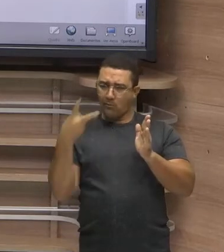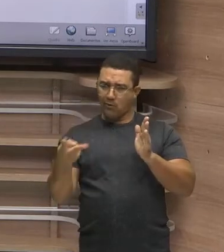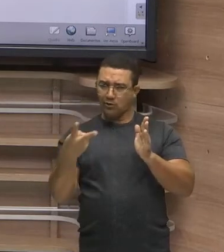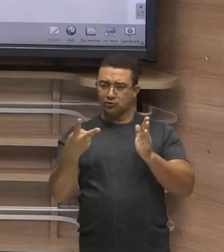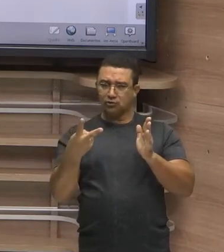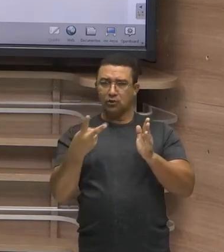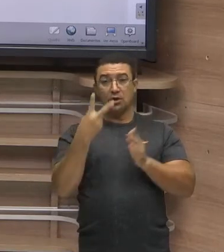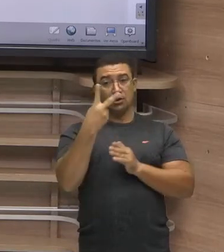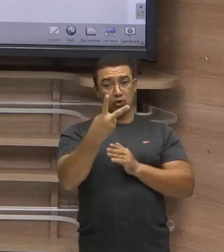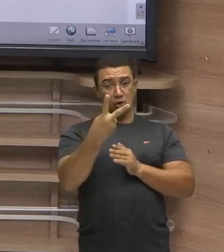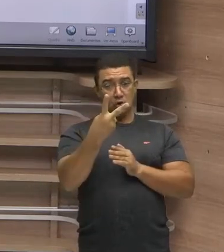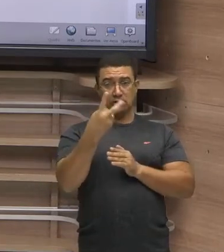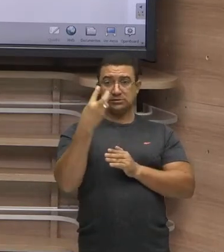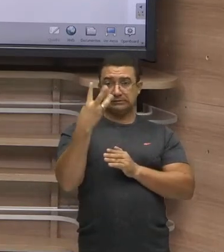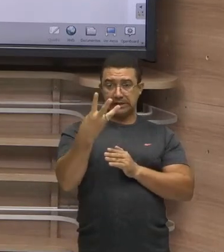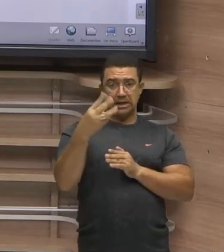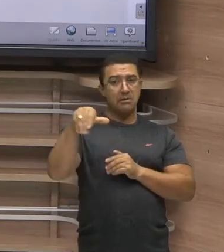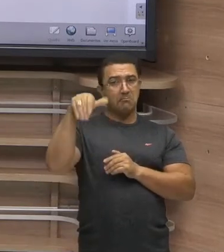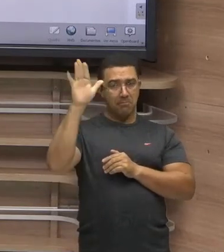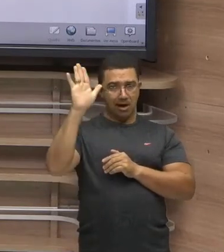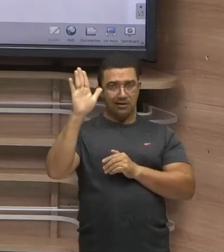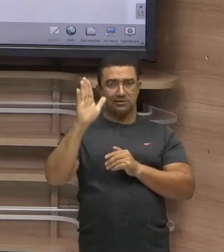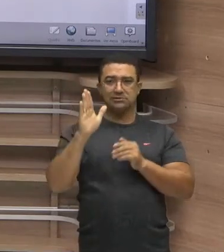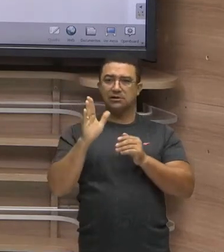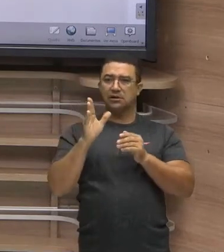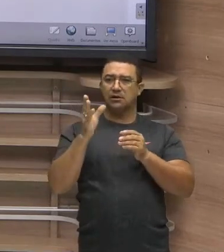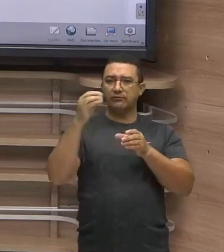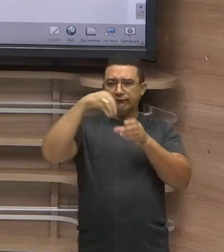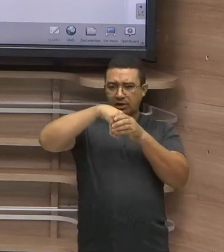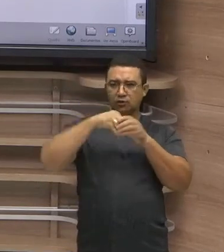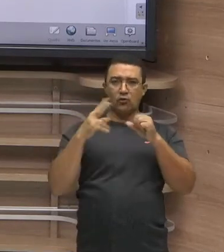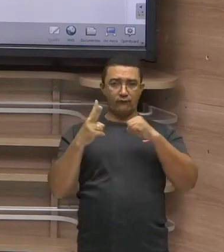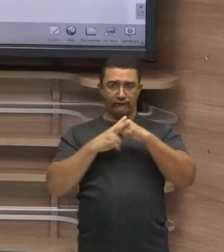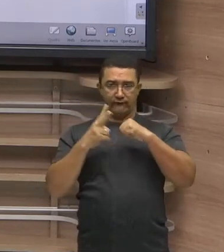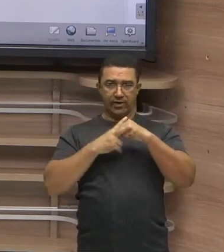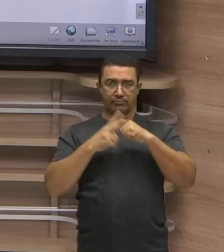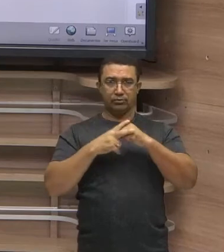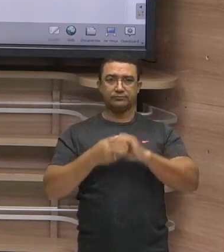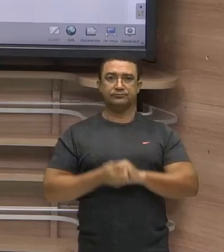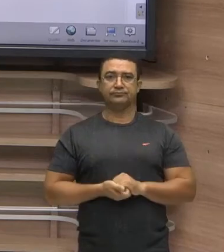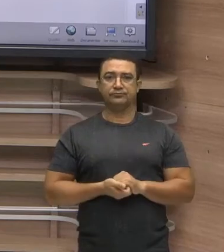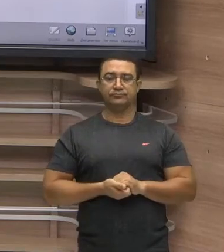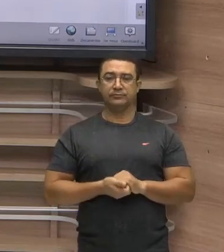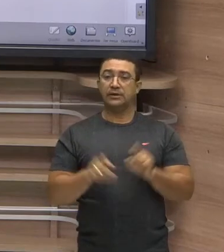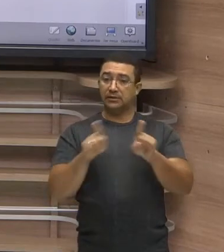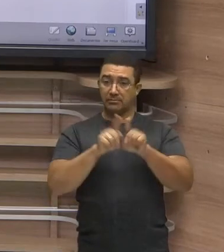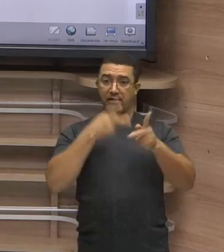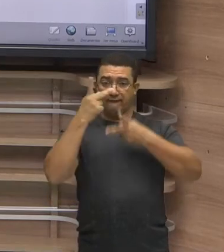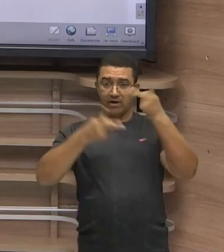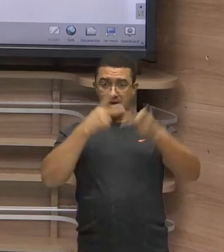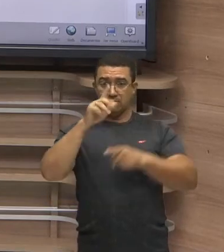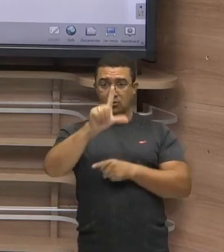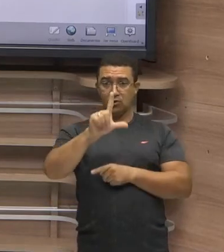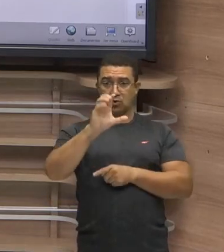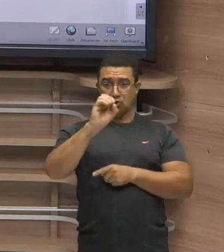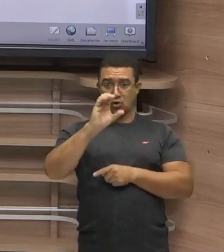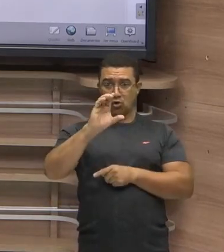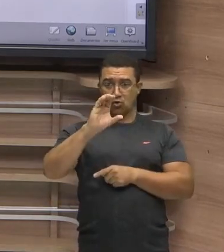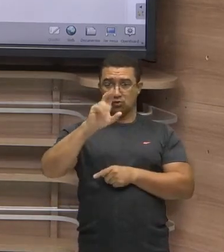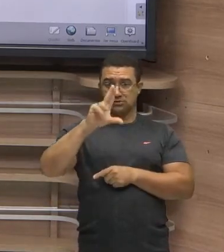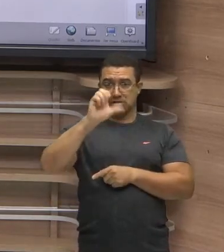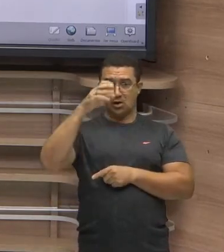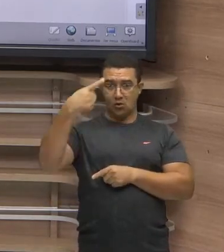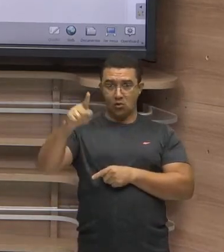E período composto com 2 orações ou mais, ok? Muito bem. Falamos também a respeito da locução verbal. Vamos lá, voltando aqui.